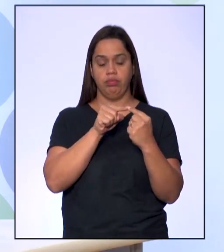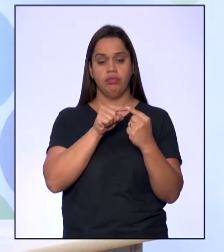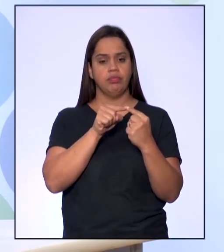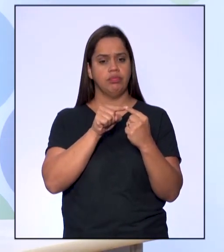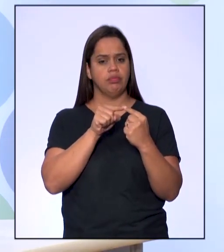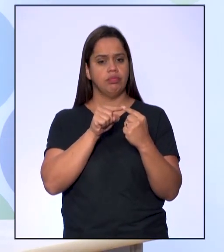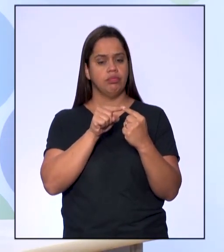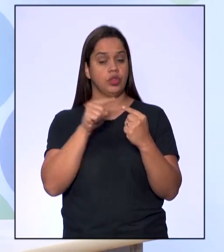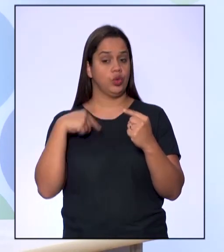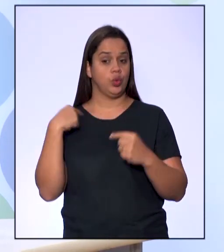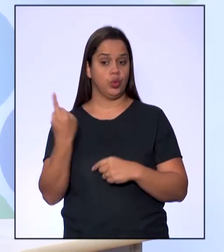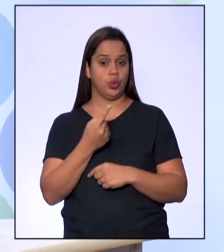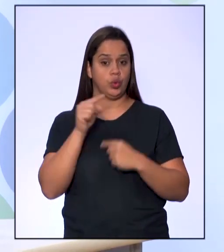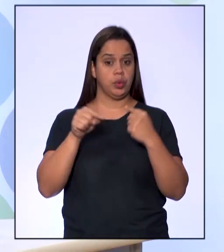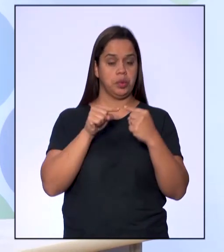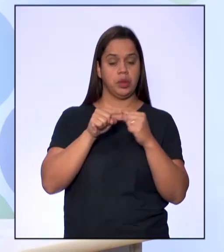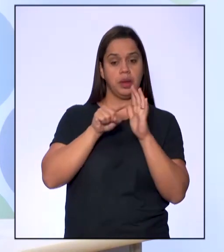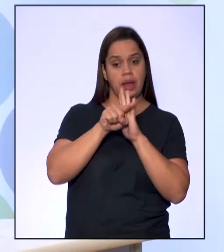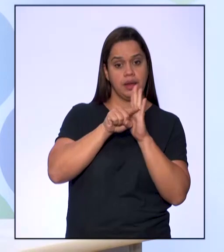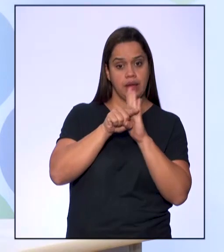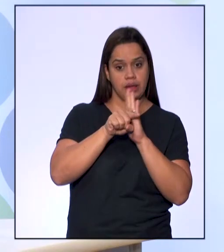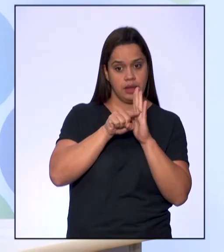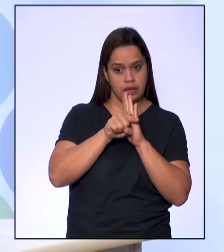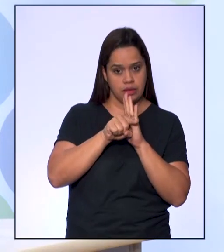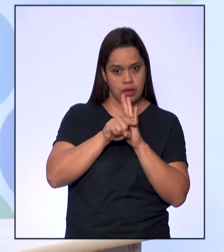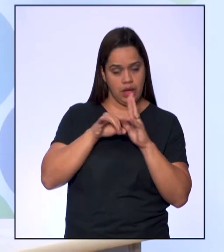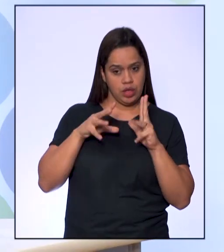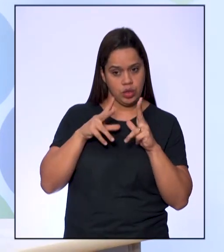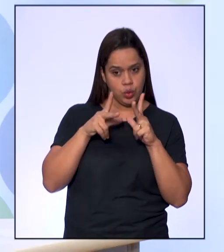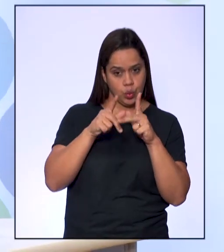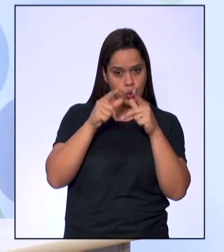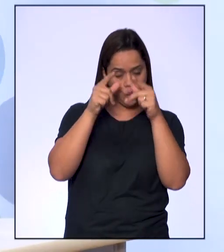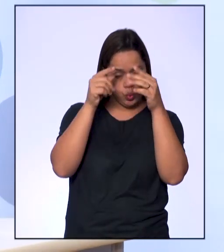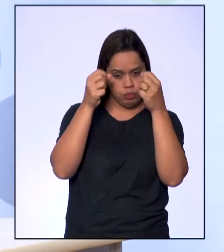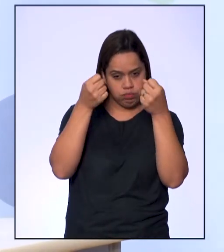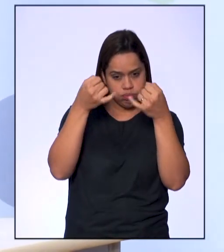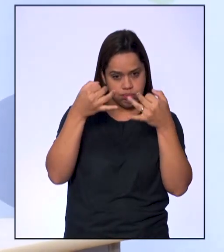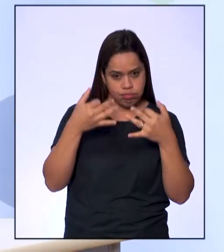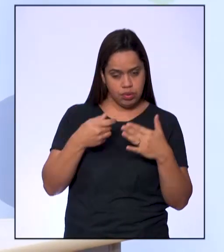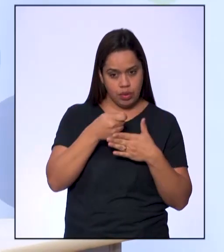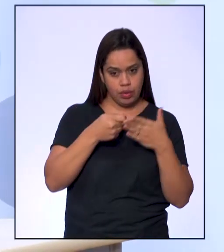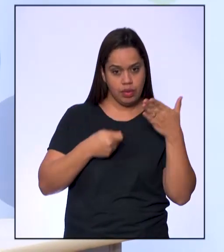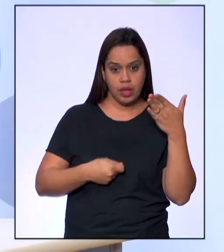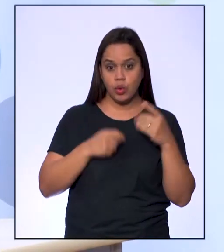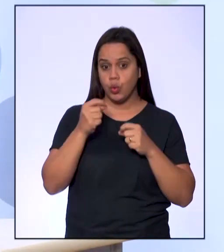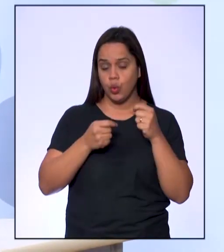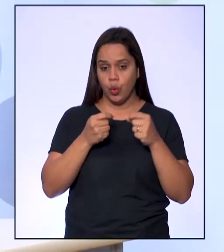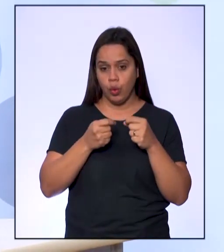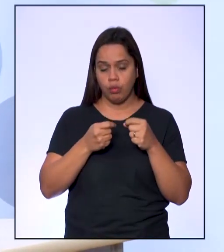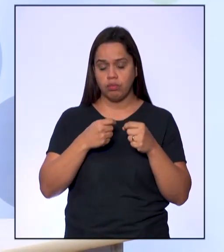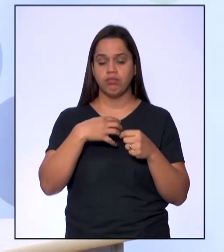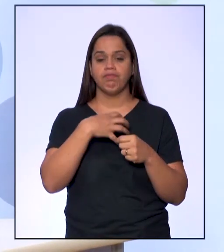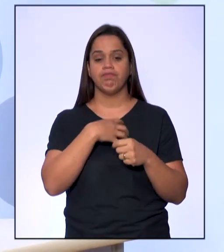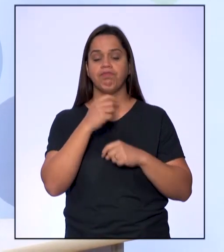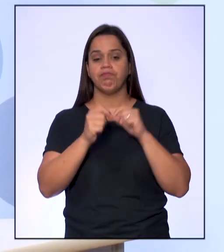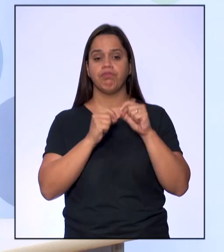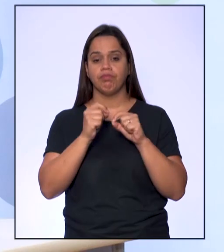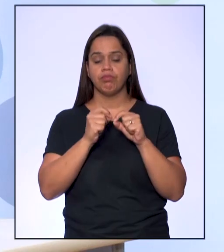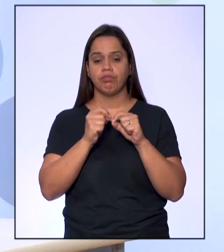quais são os nossos objetivos? Analisar as questões dos textos, certo? De forma abrangente,